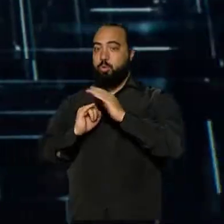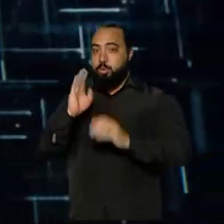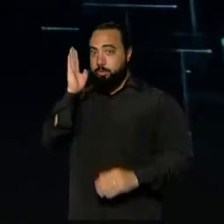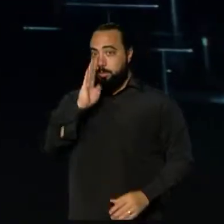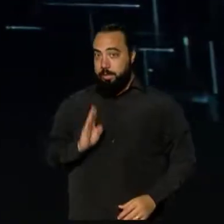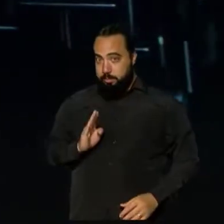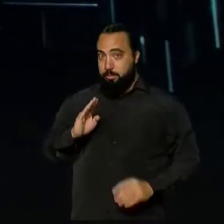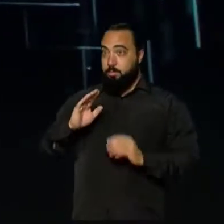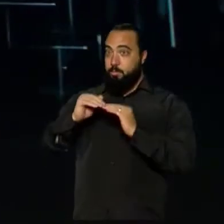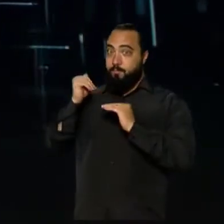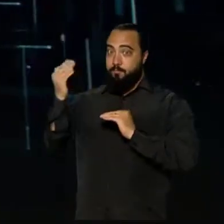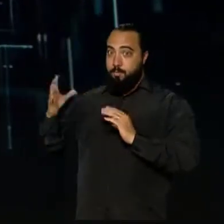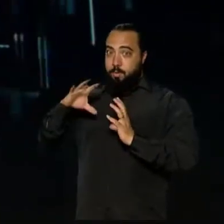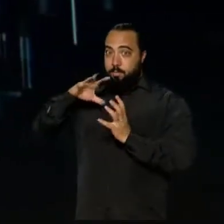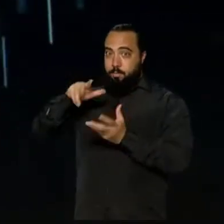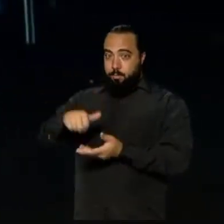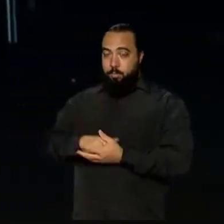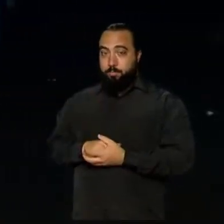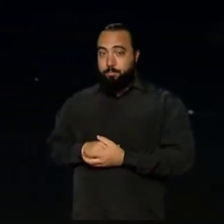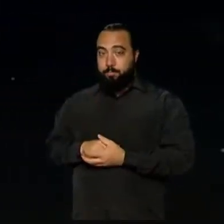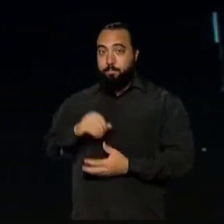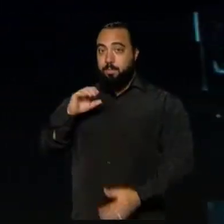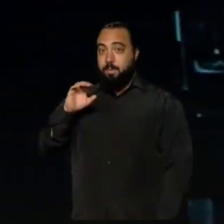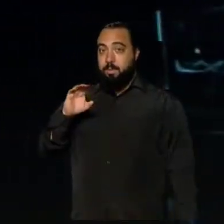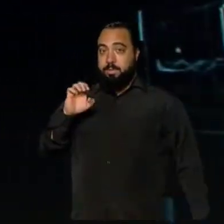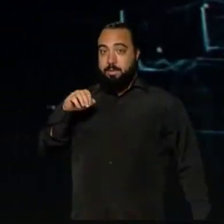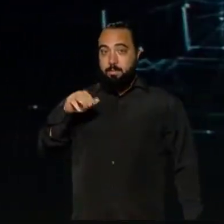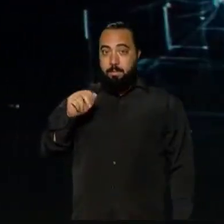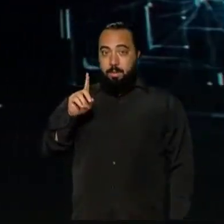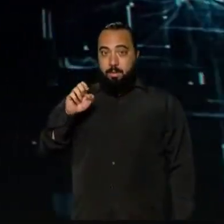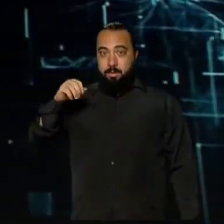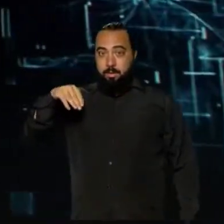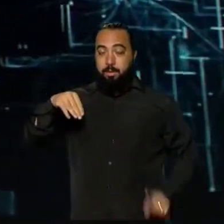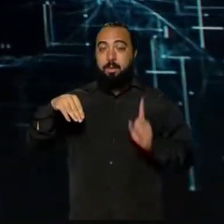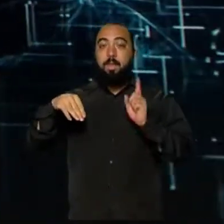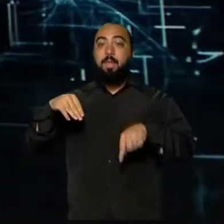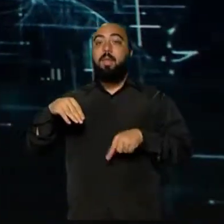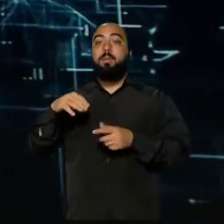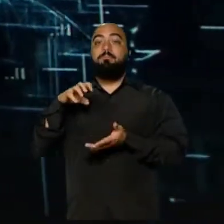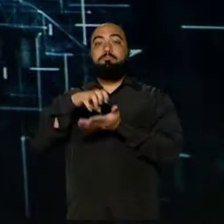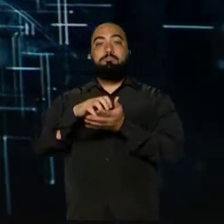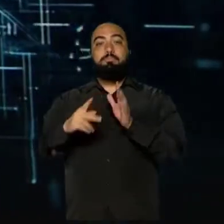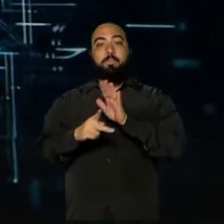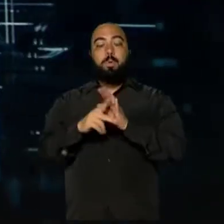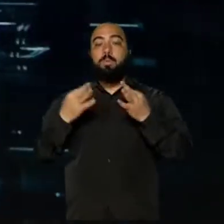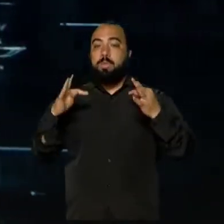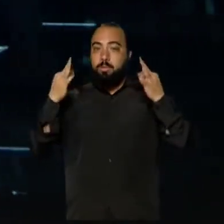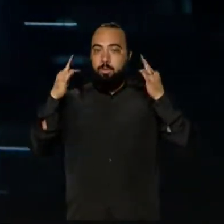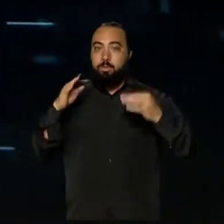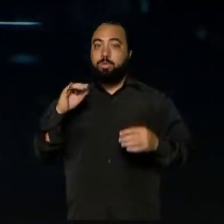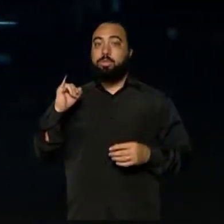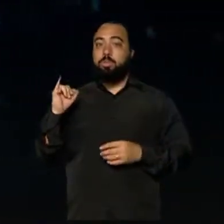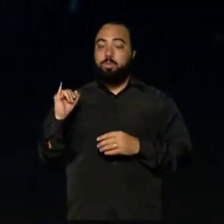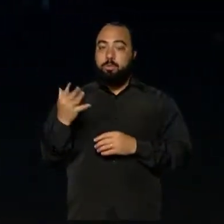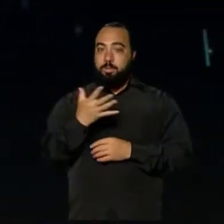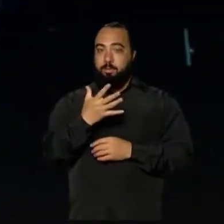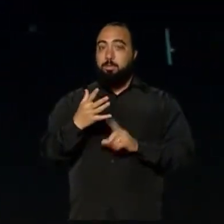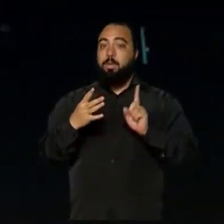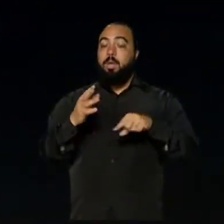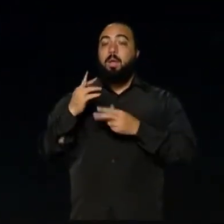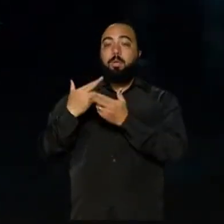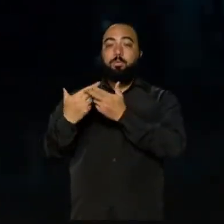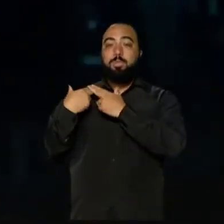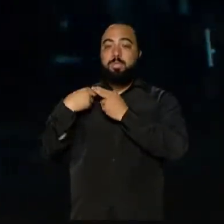internacionais. O CEMADEM, Unidade de Pesquisa do Ministério da Ciência, Tecnologia e Inovações, é responsável